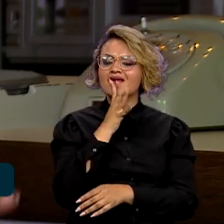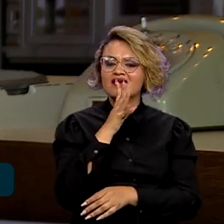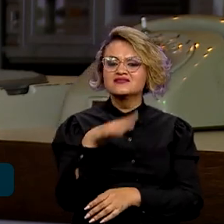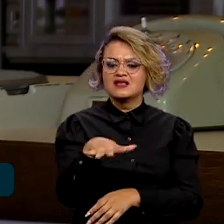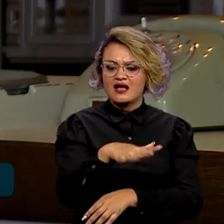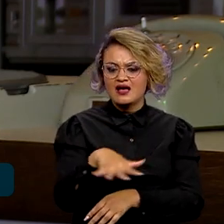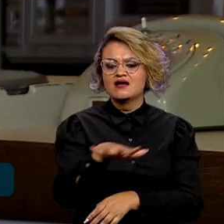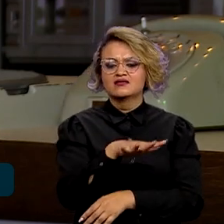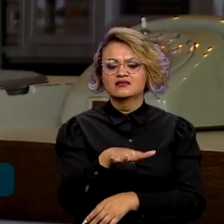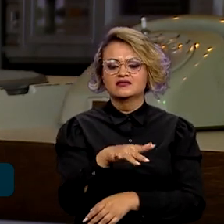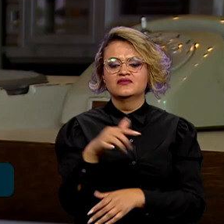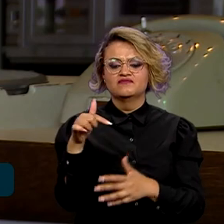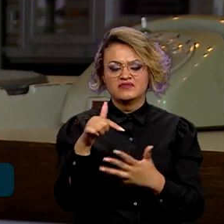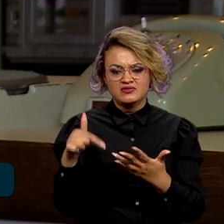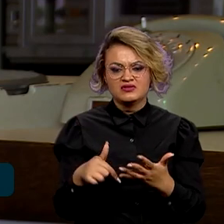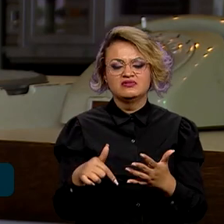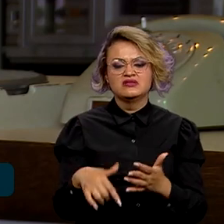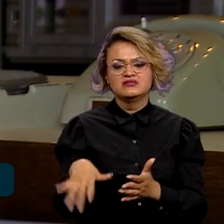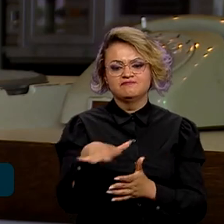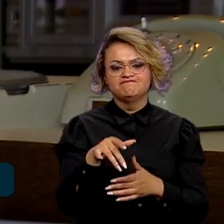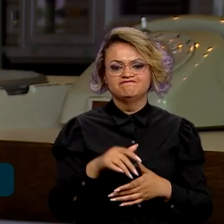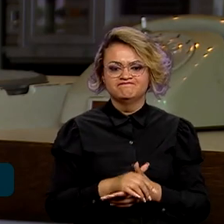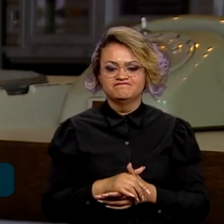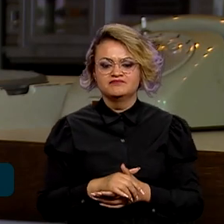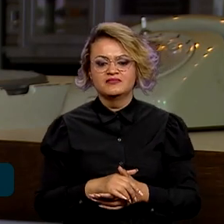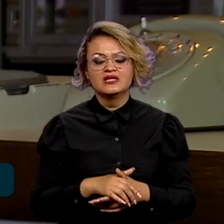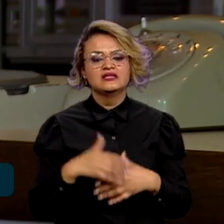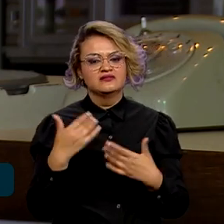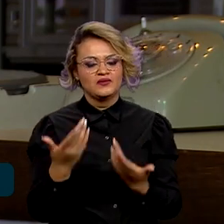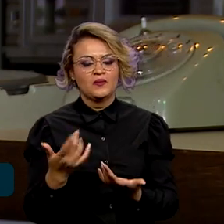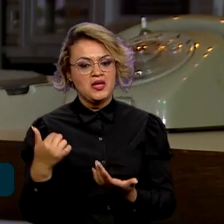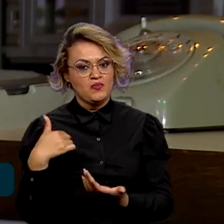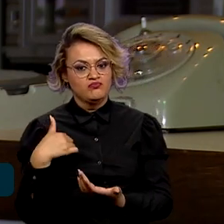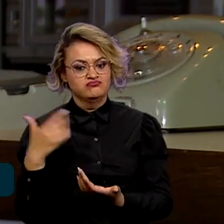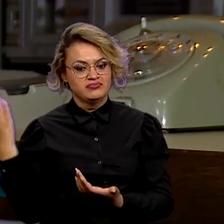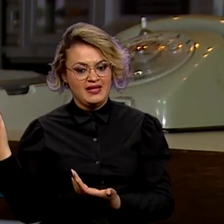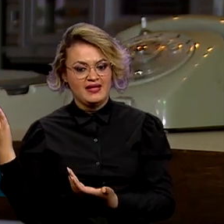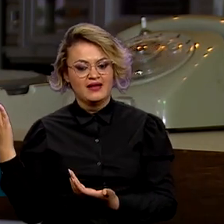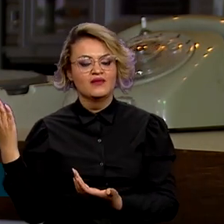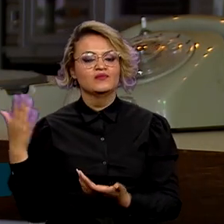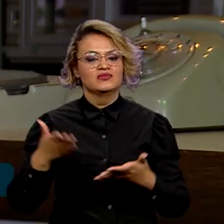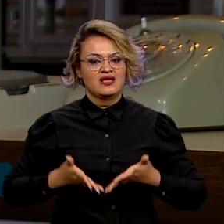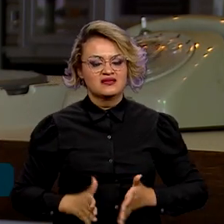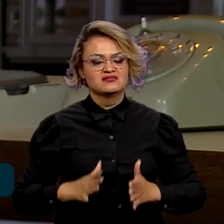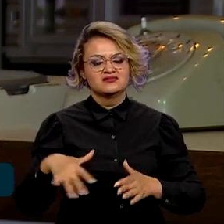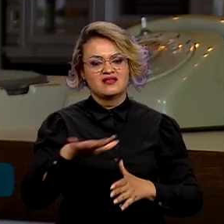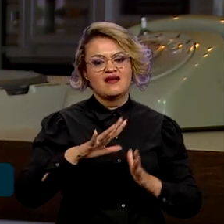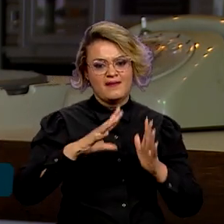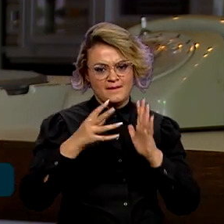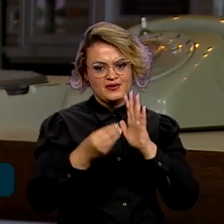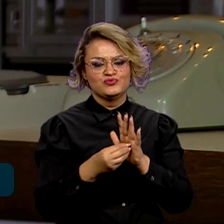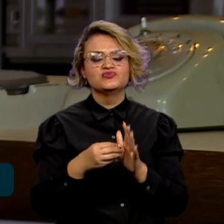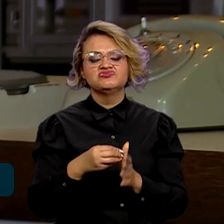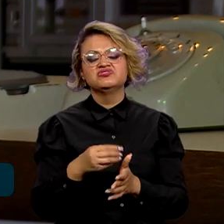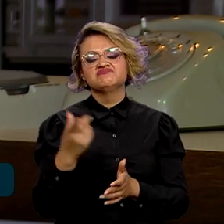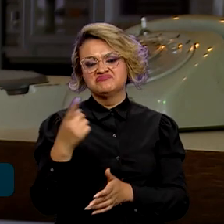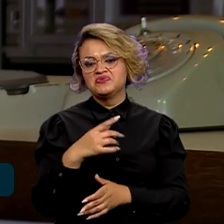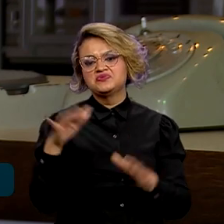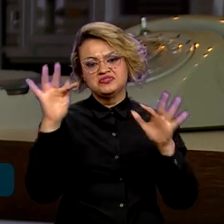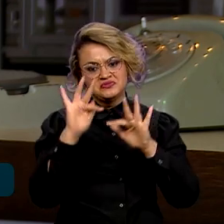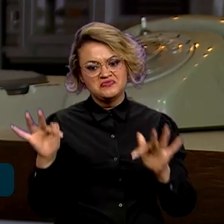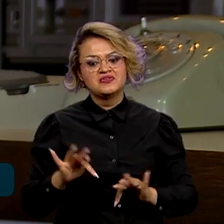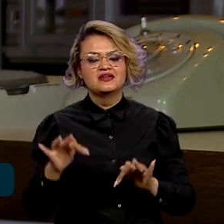conhecimentos associados àquelas riquezas. Eu, como amazônida, fico muito feliz de poder estar